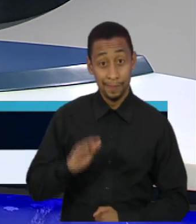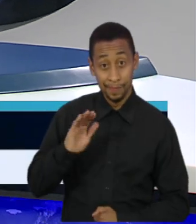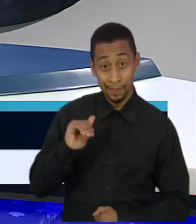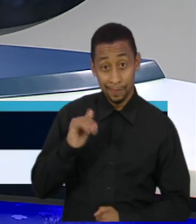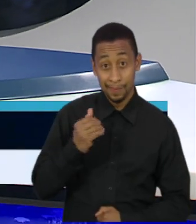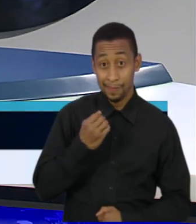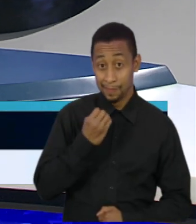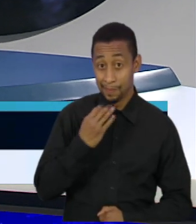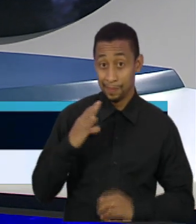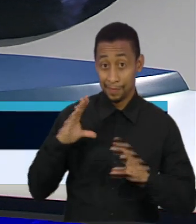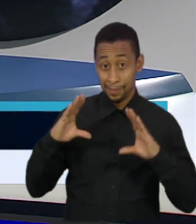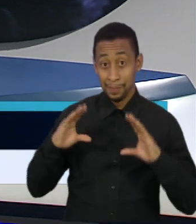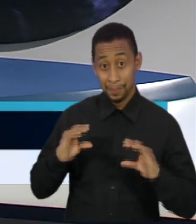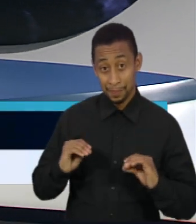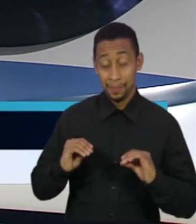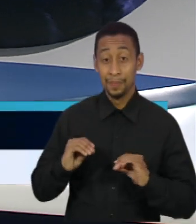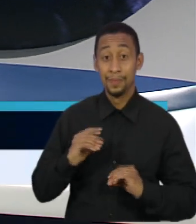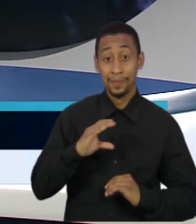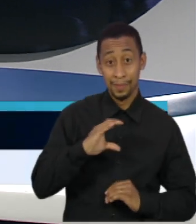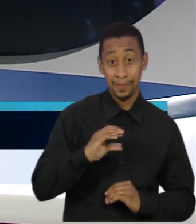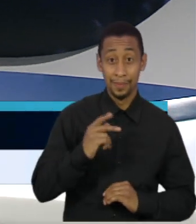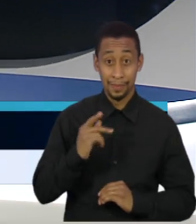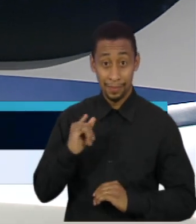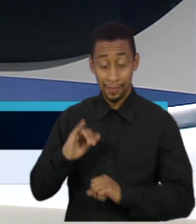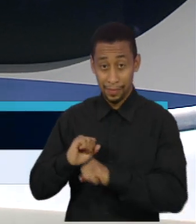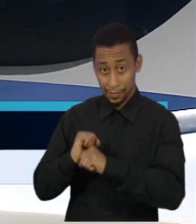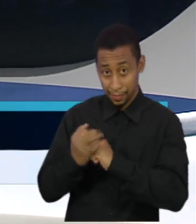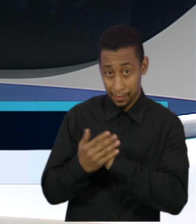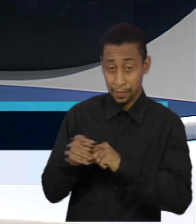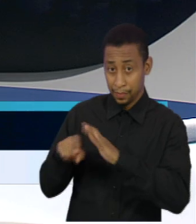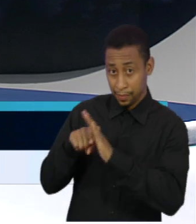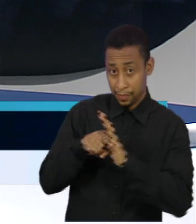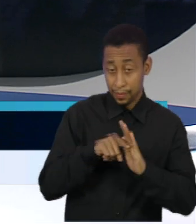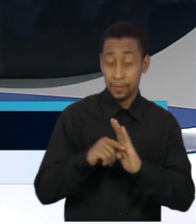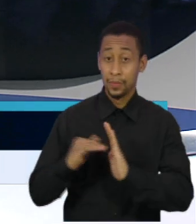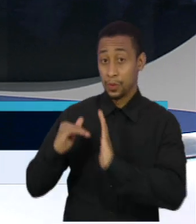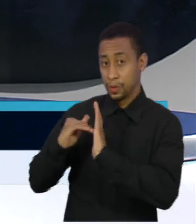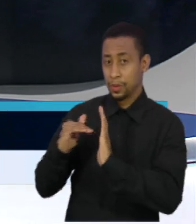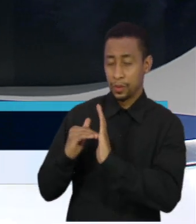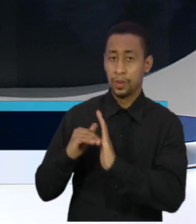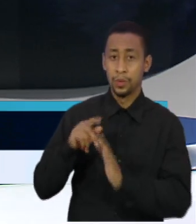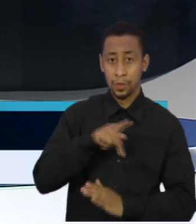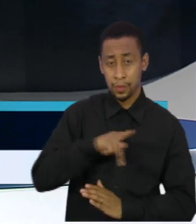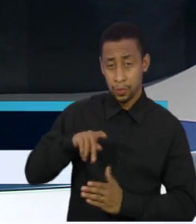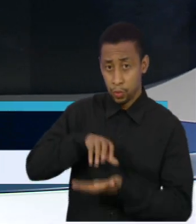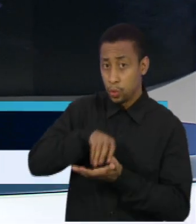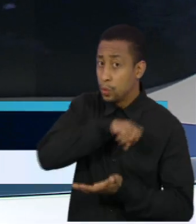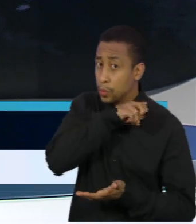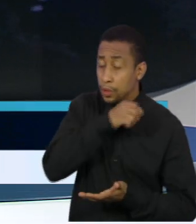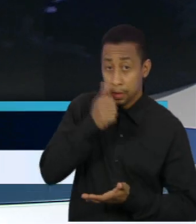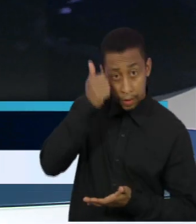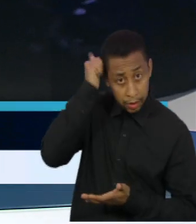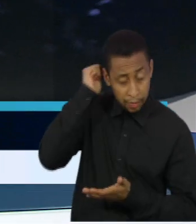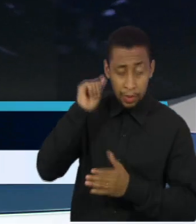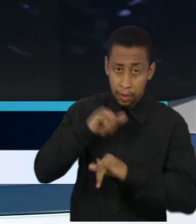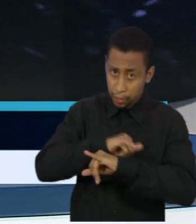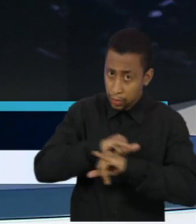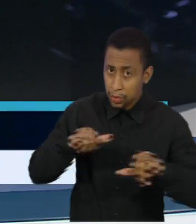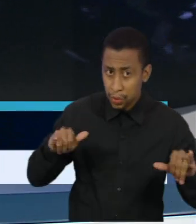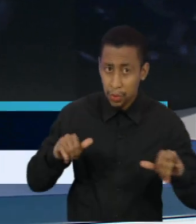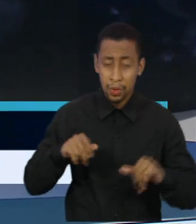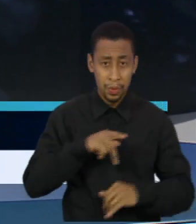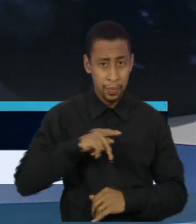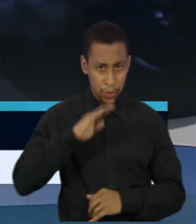Olá, boa noite. A CPI da pandemia no Senado, o diretor do Instituto Butantan, Dimas Covas, afirmou que a declaração do presidente Jair Bolsonaro de que